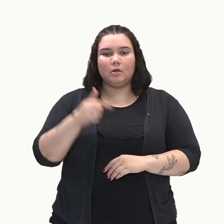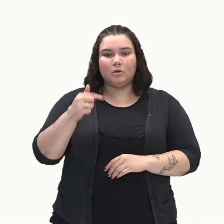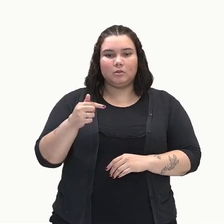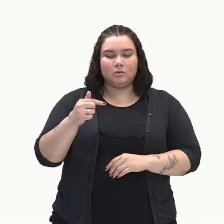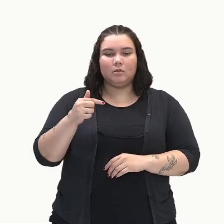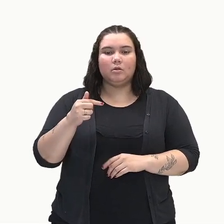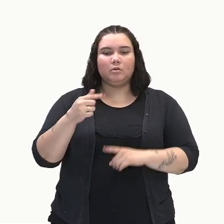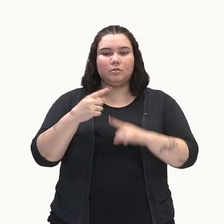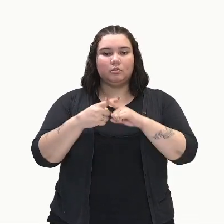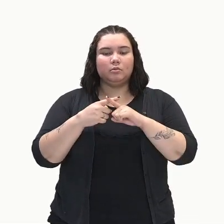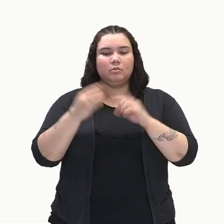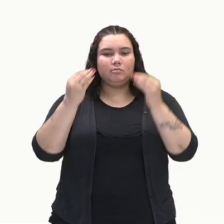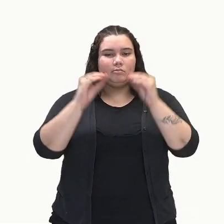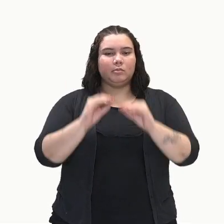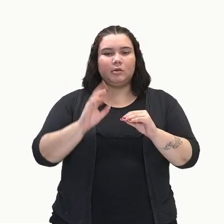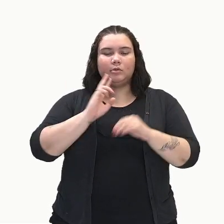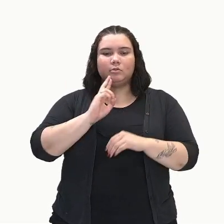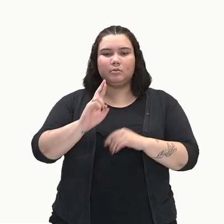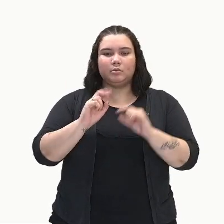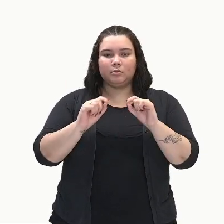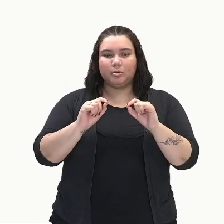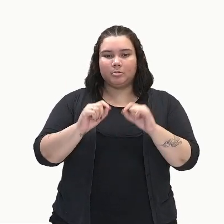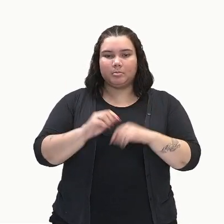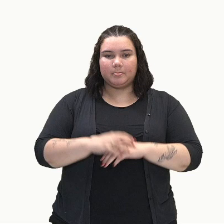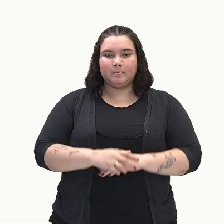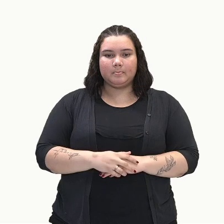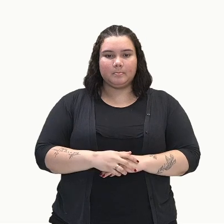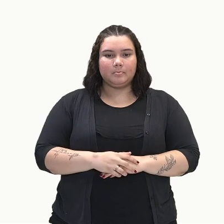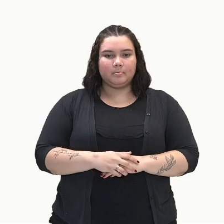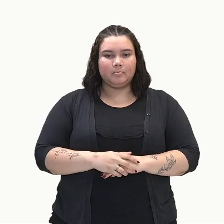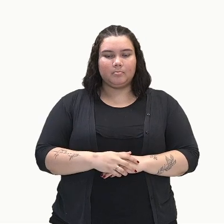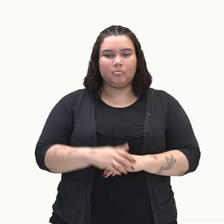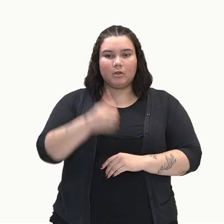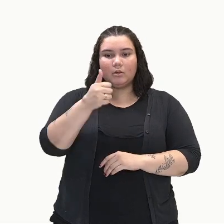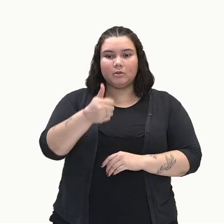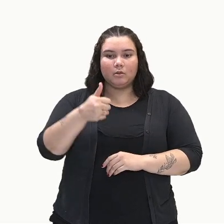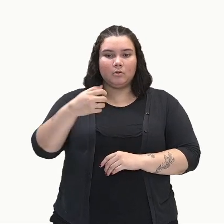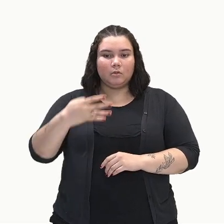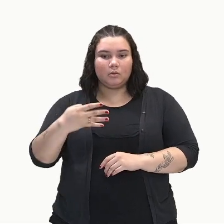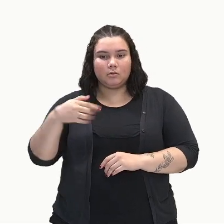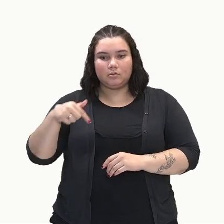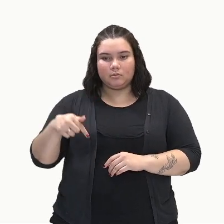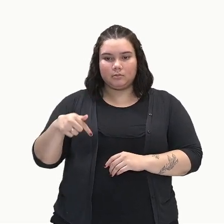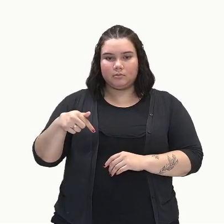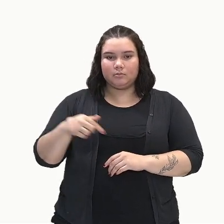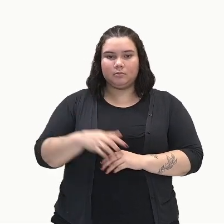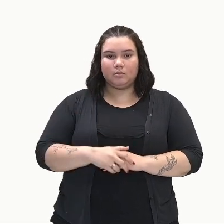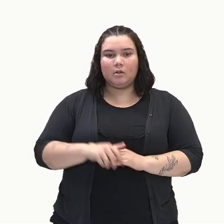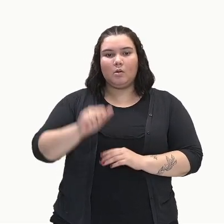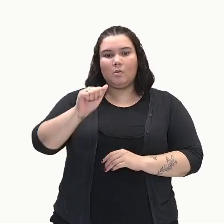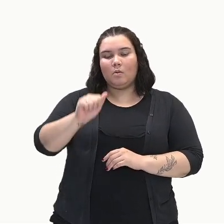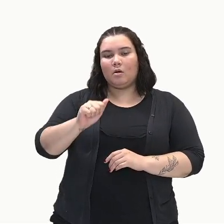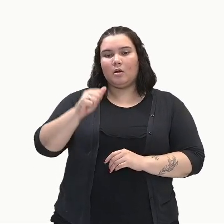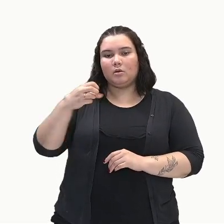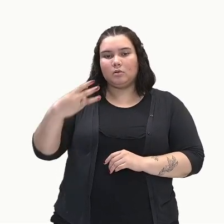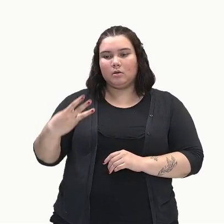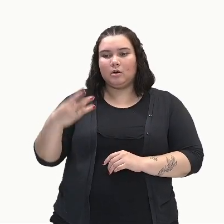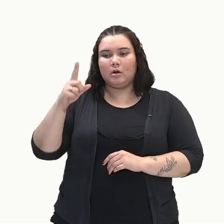Vai dar 147. 7 vezes 1, 7. 147. Então, o A3 aqui é o